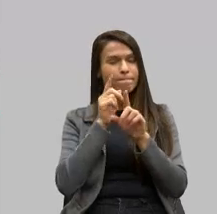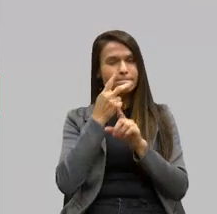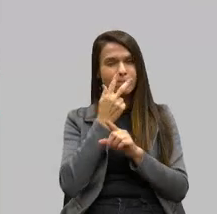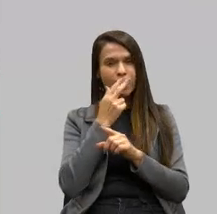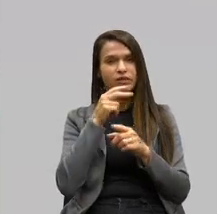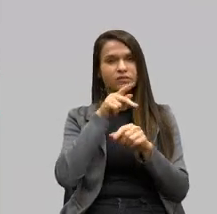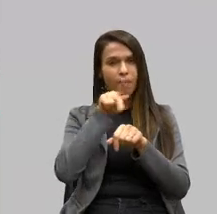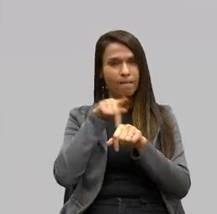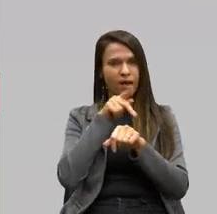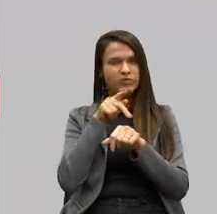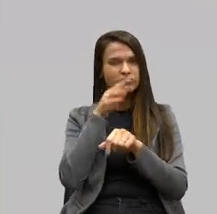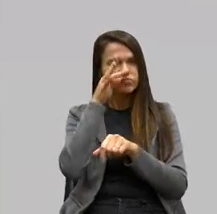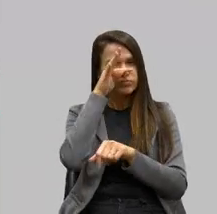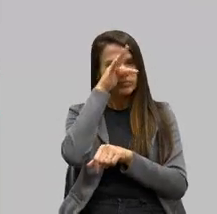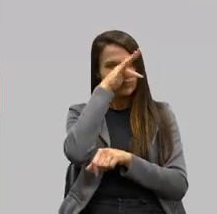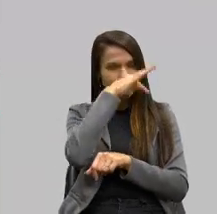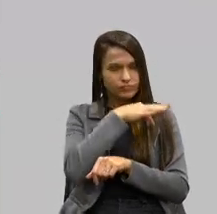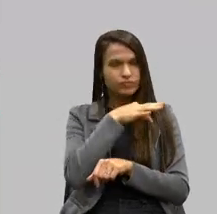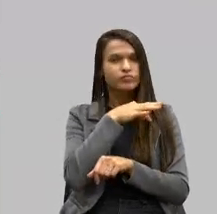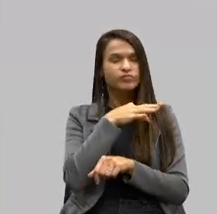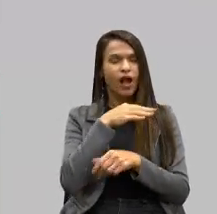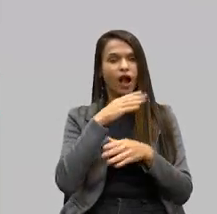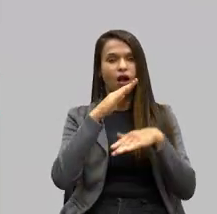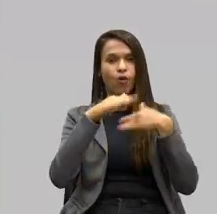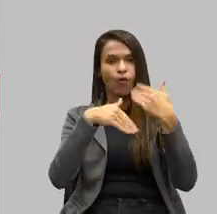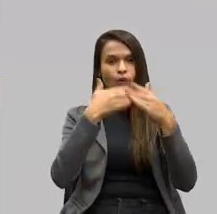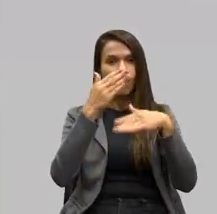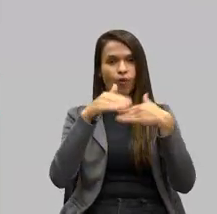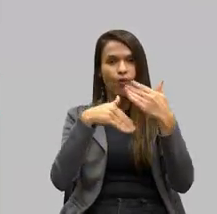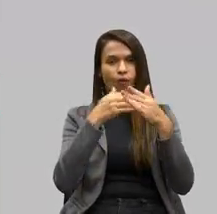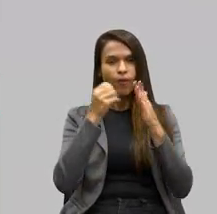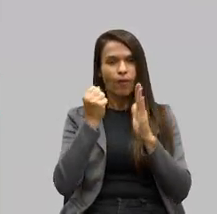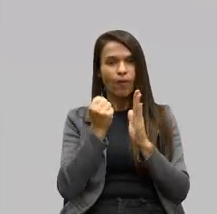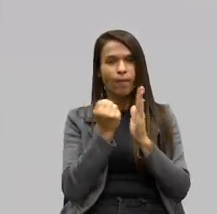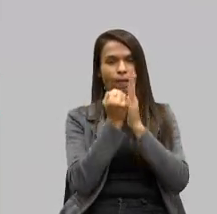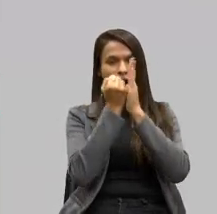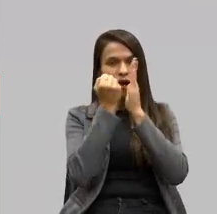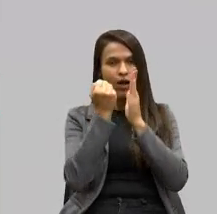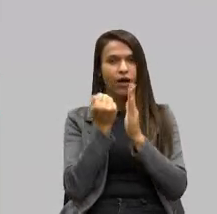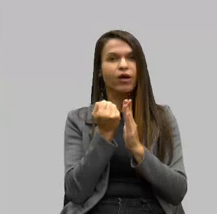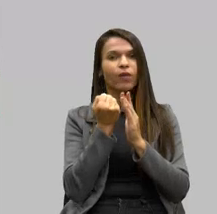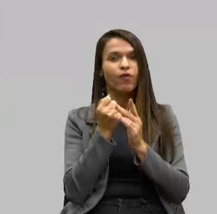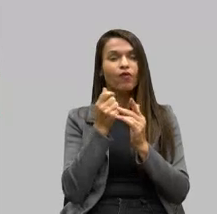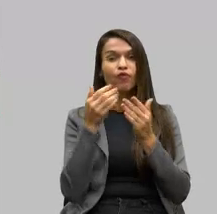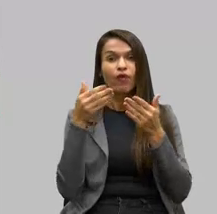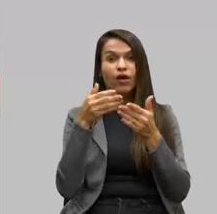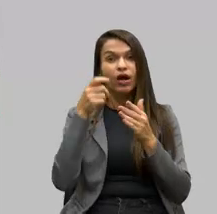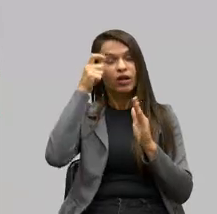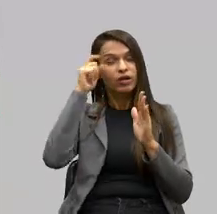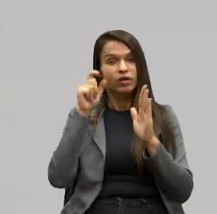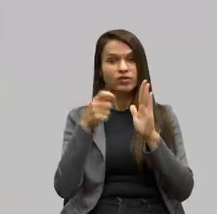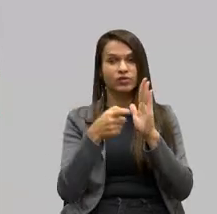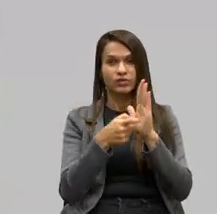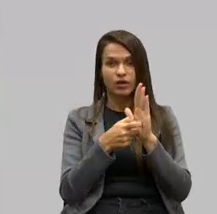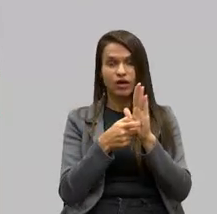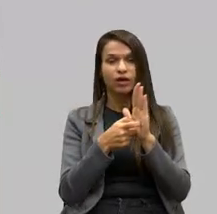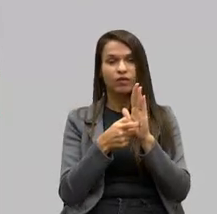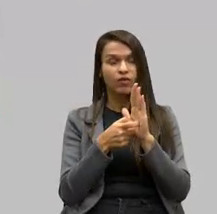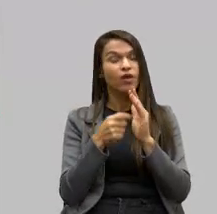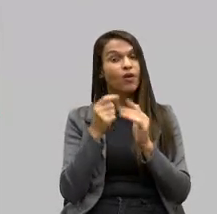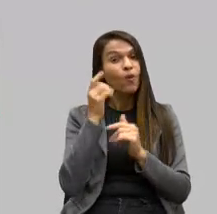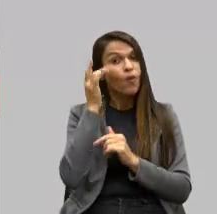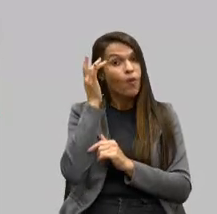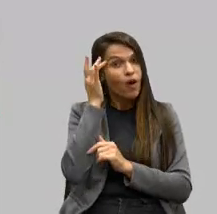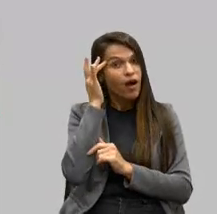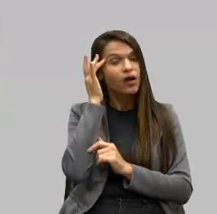resiste a construir um marco regulatório para a inteligência artificial, eu acho,